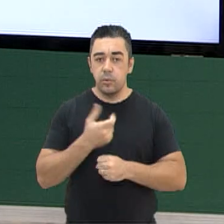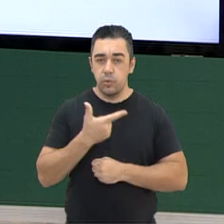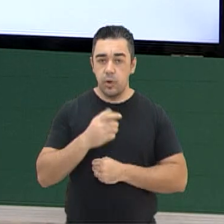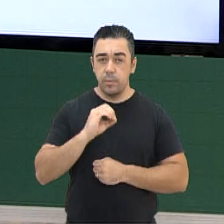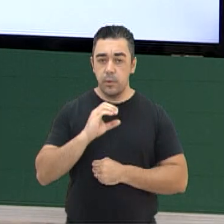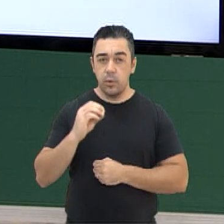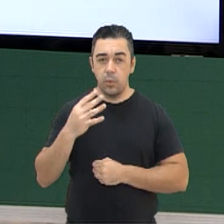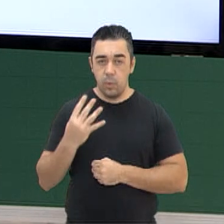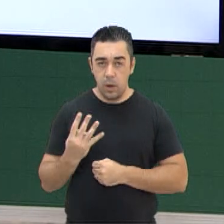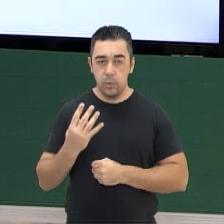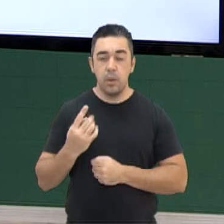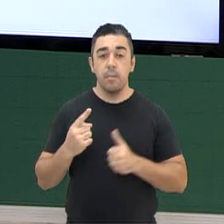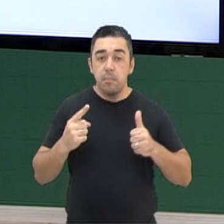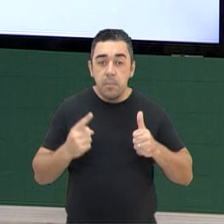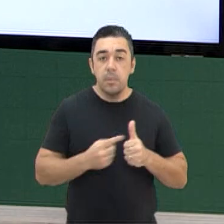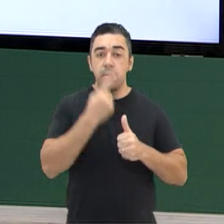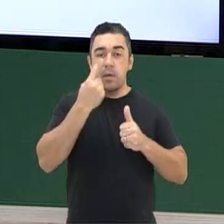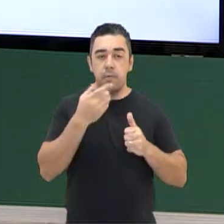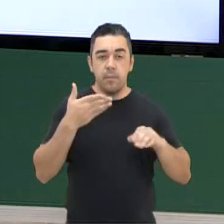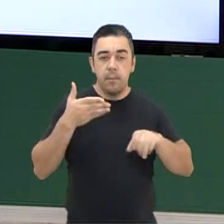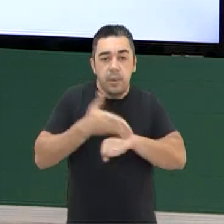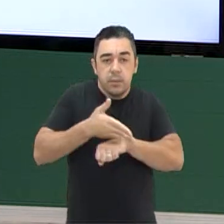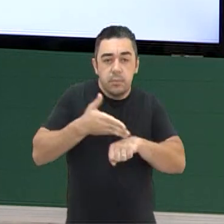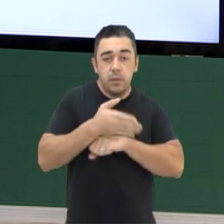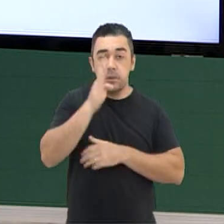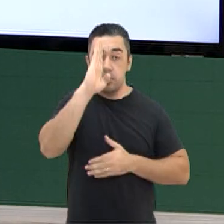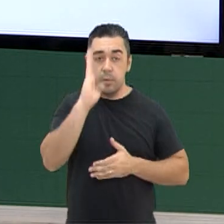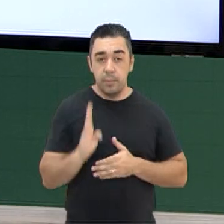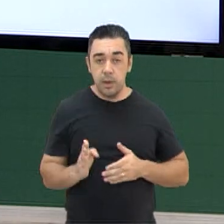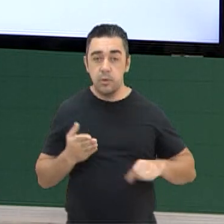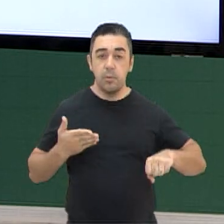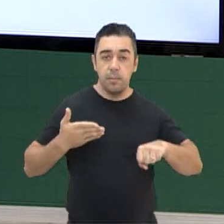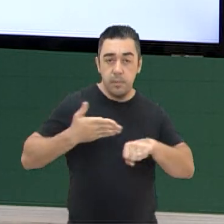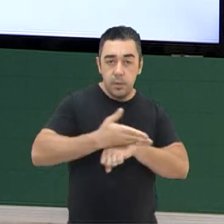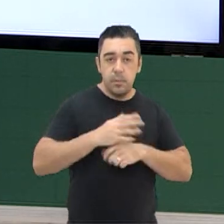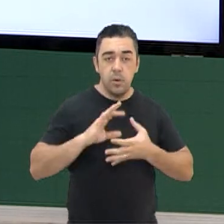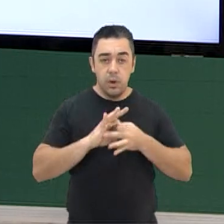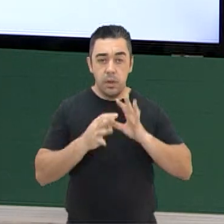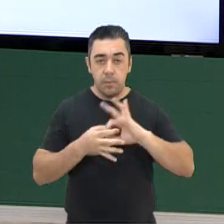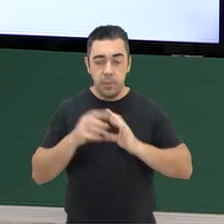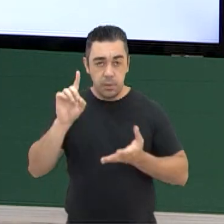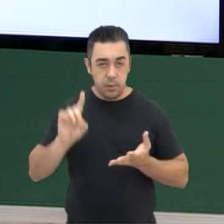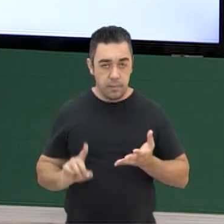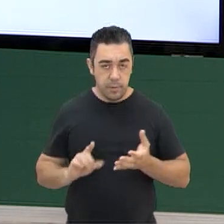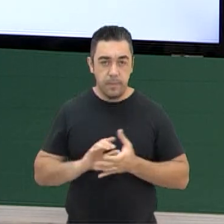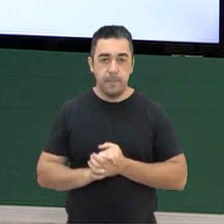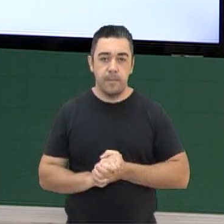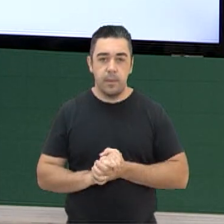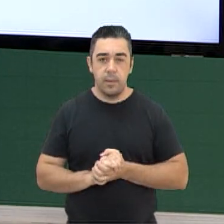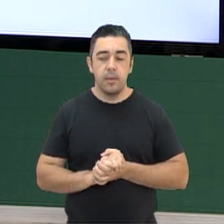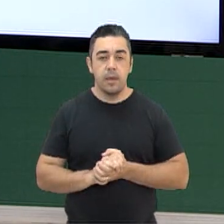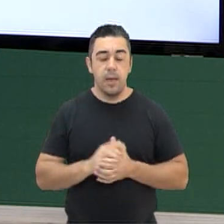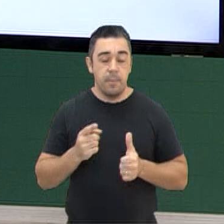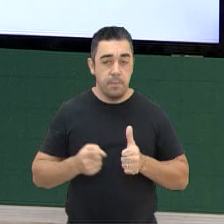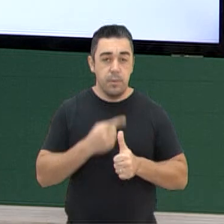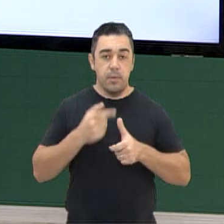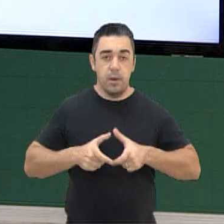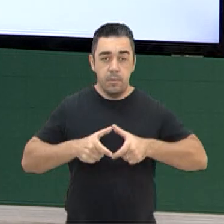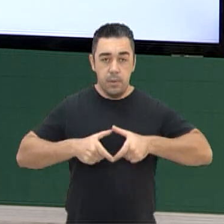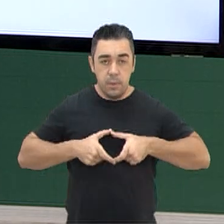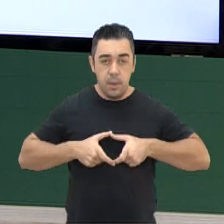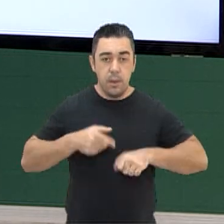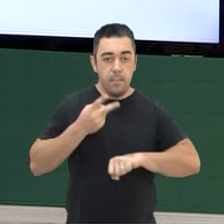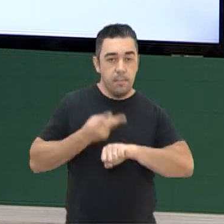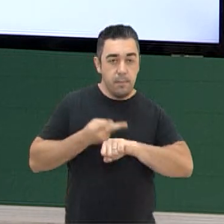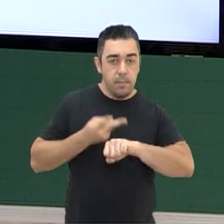primeira participação do goalball brasileiro no cenário das Paralimpíadas. E a primeira medalha de prata veio em